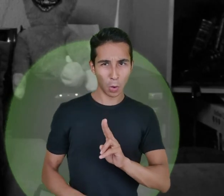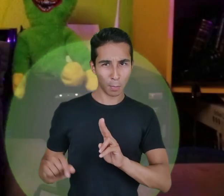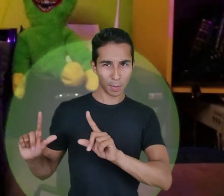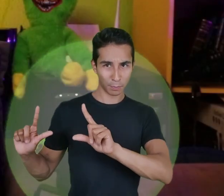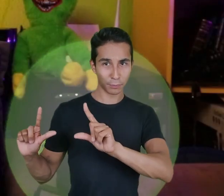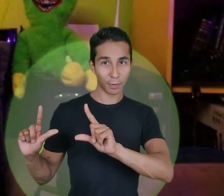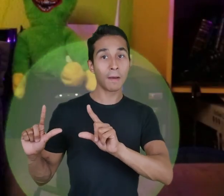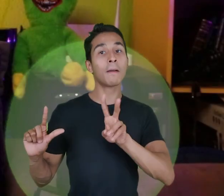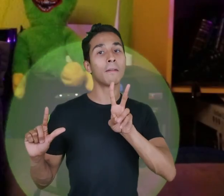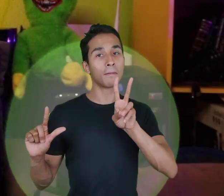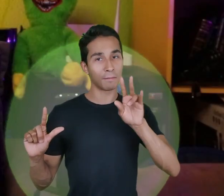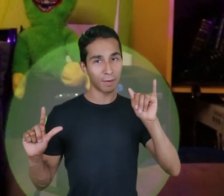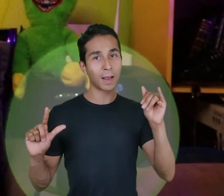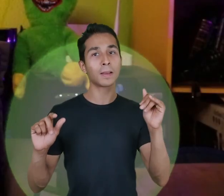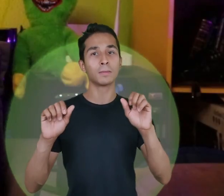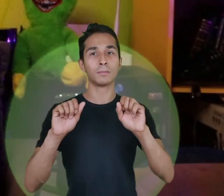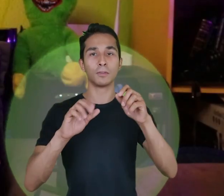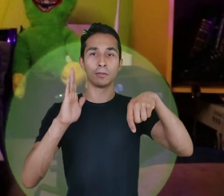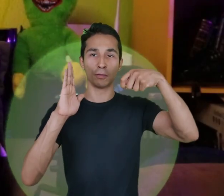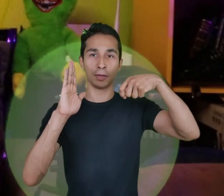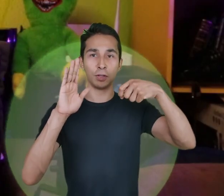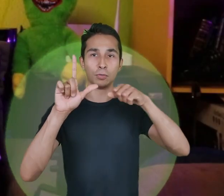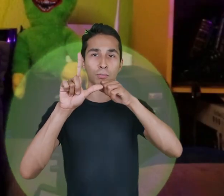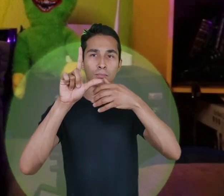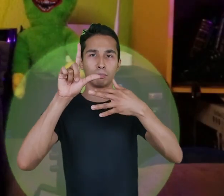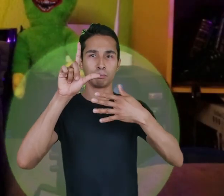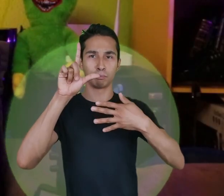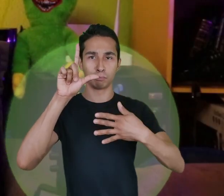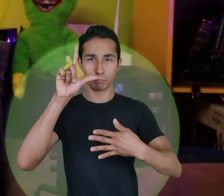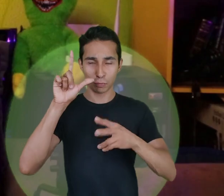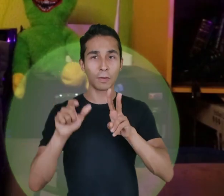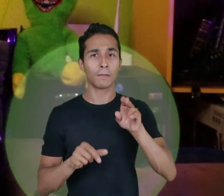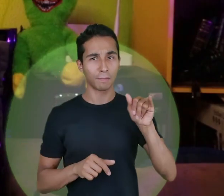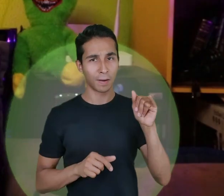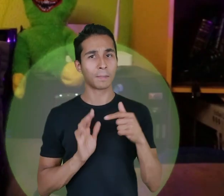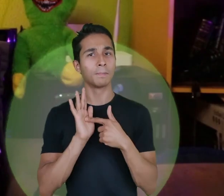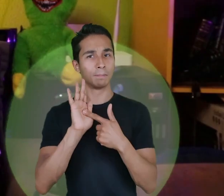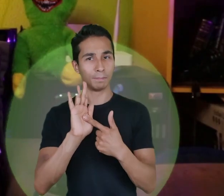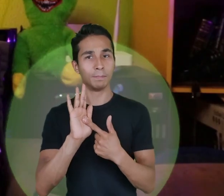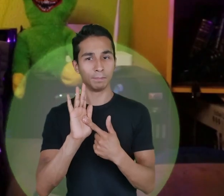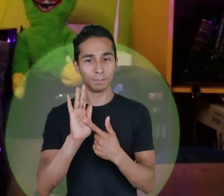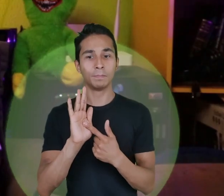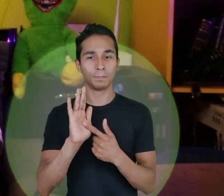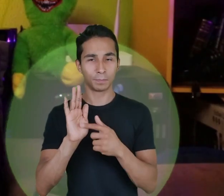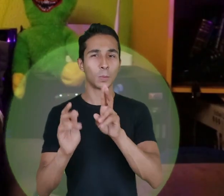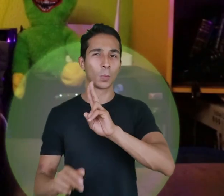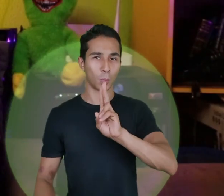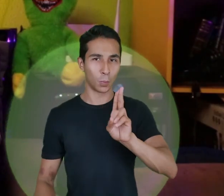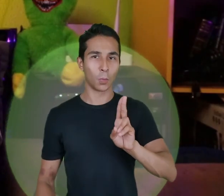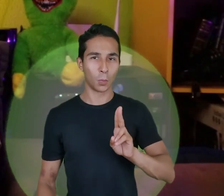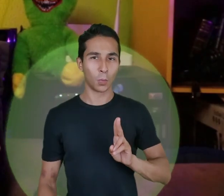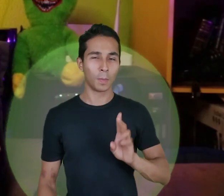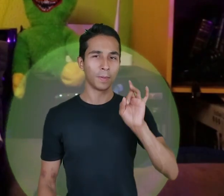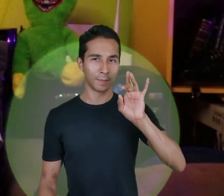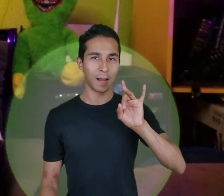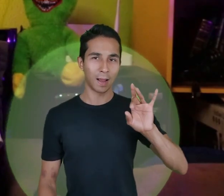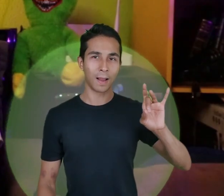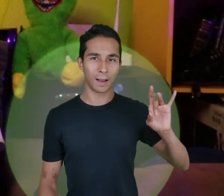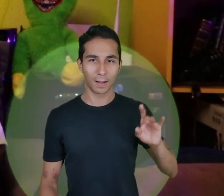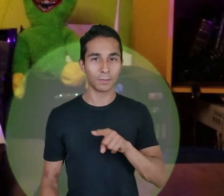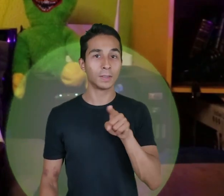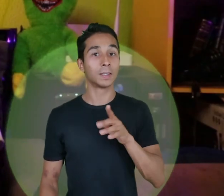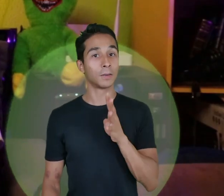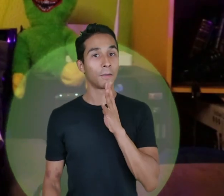do vídeo. A gente tá listando aí uma galera, né, dando exemplos, porque, tipo, tem muita gente, se a gente fosse citar todo mundo, mas a gente colocou aqui